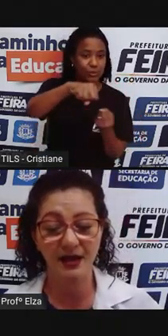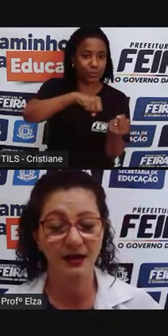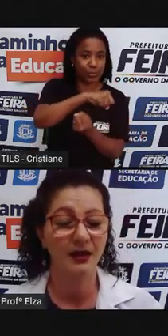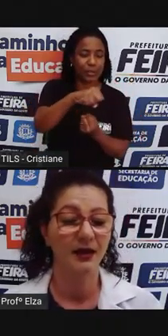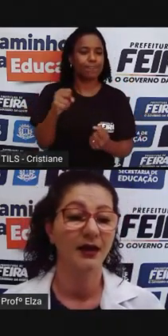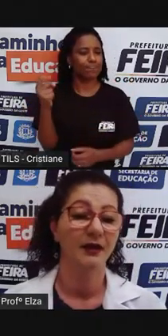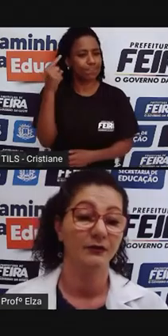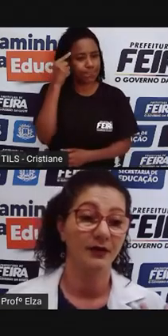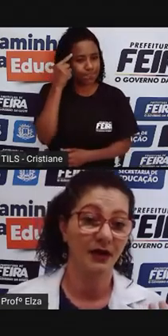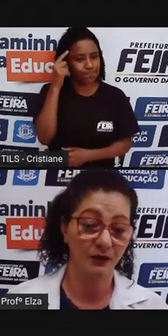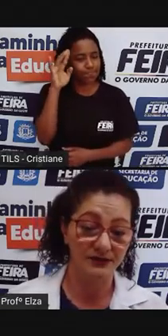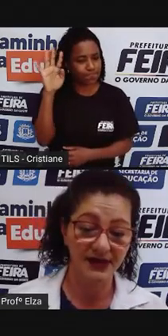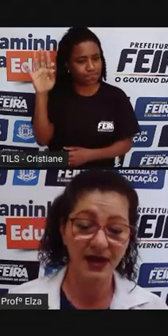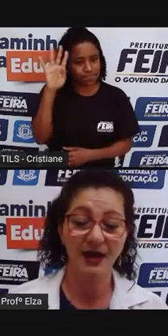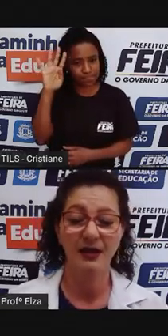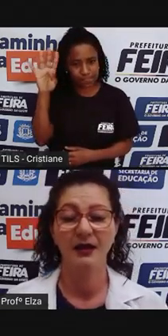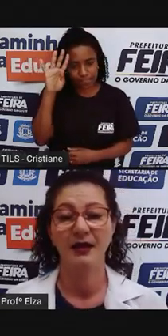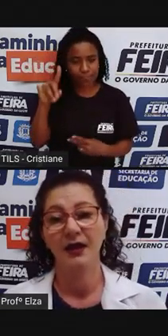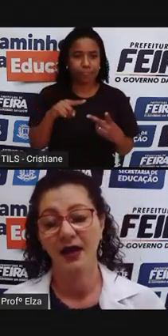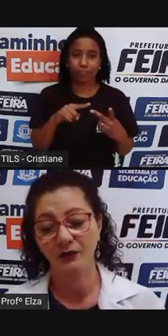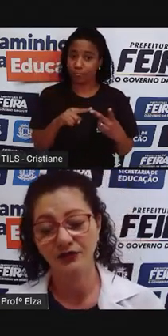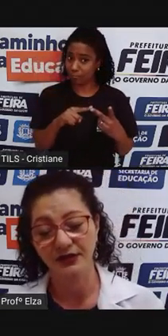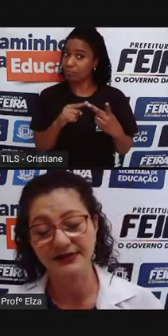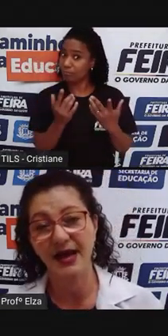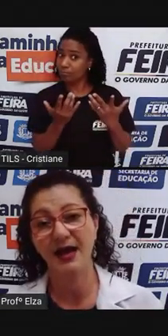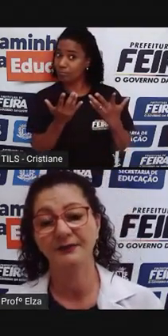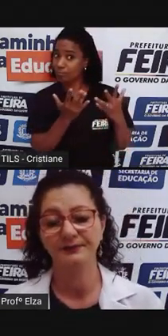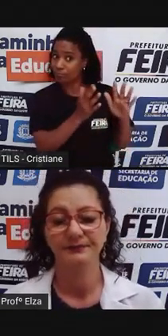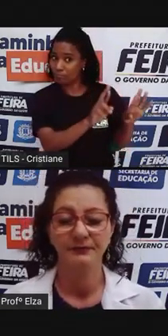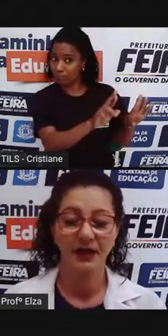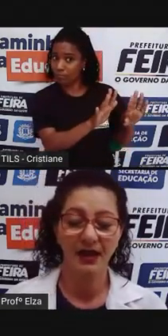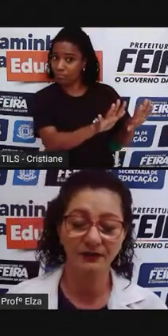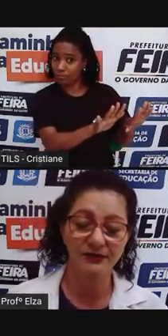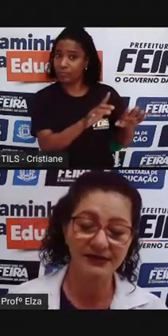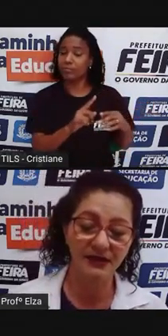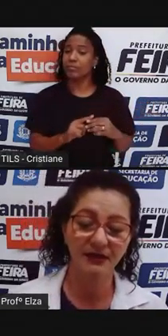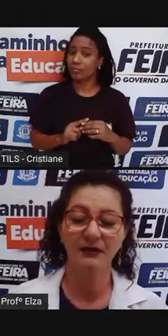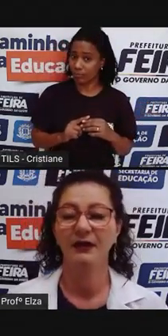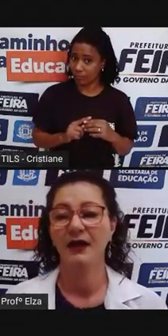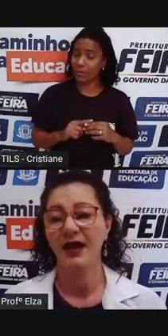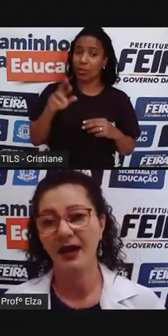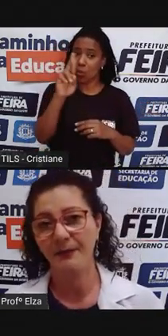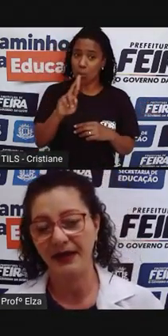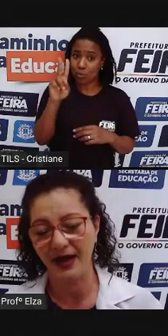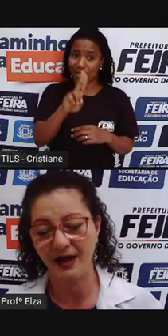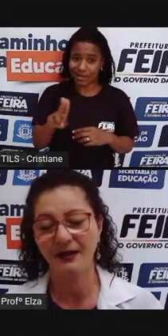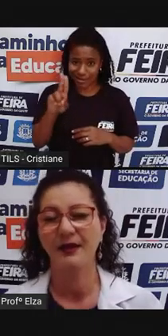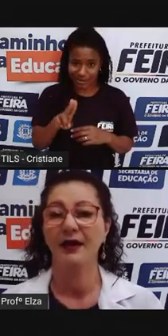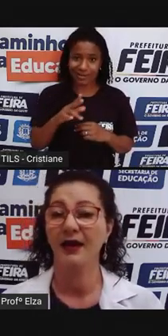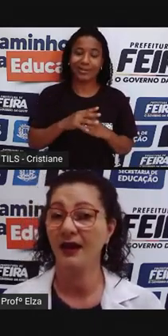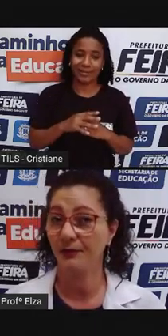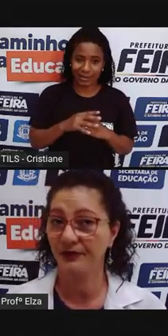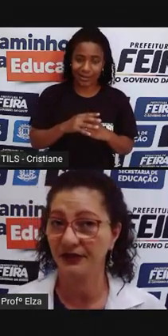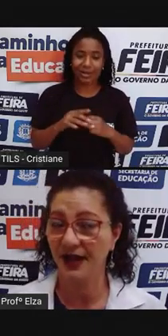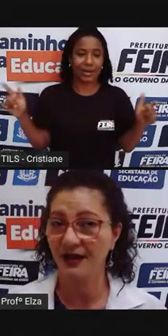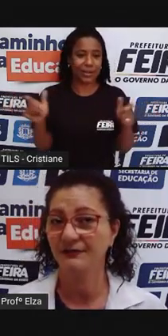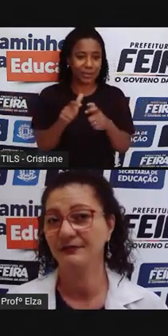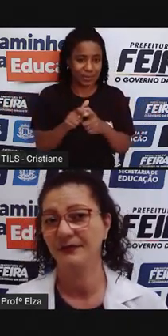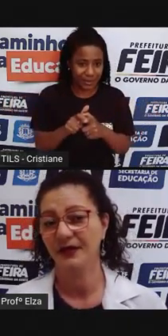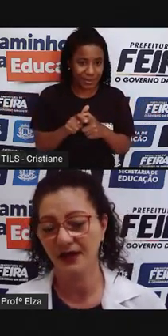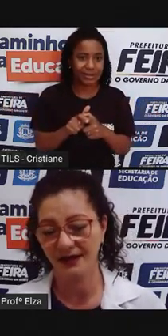Repensar, recusar, reutilizar, reduzir, reparar,